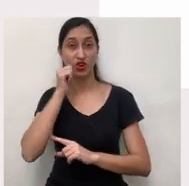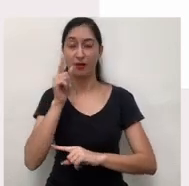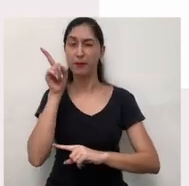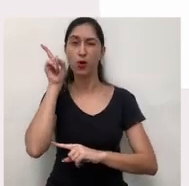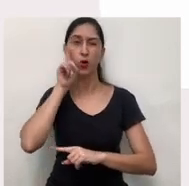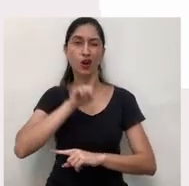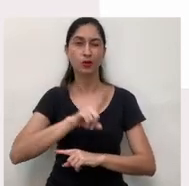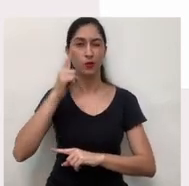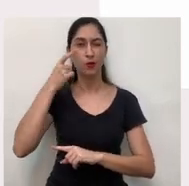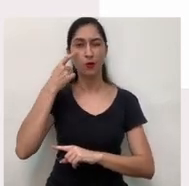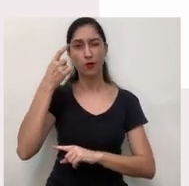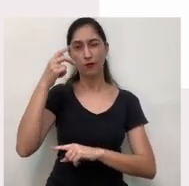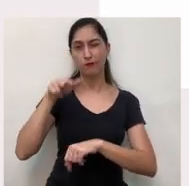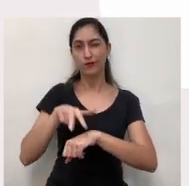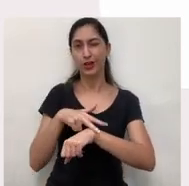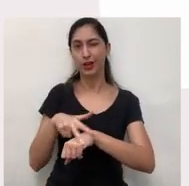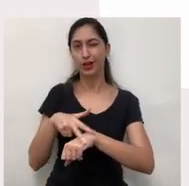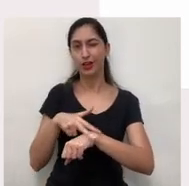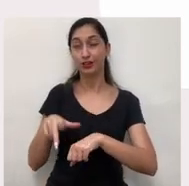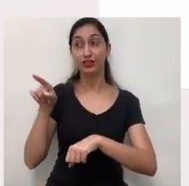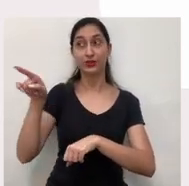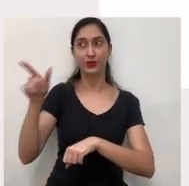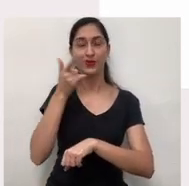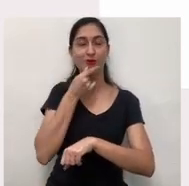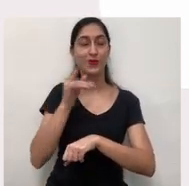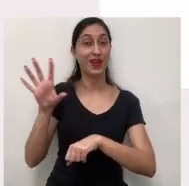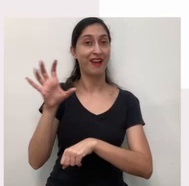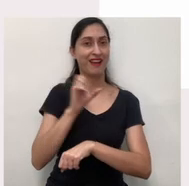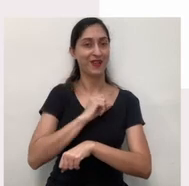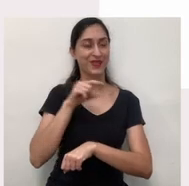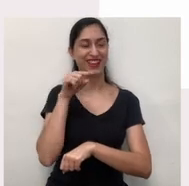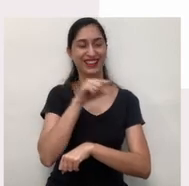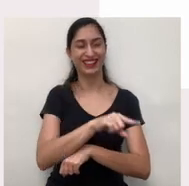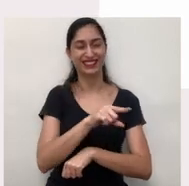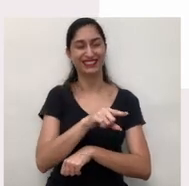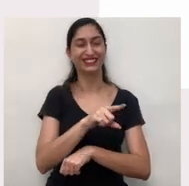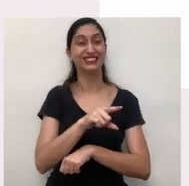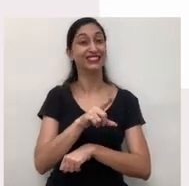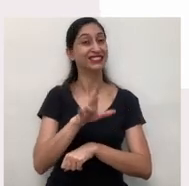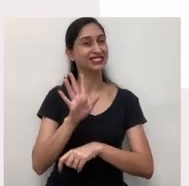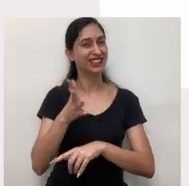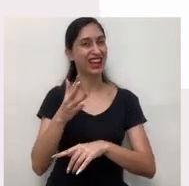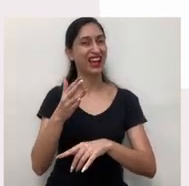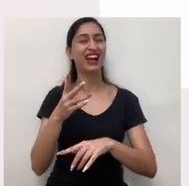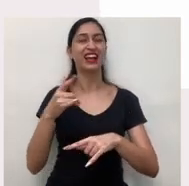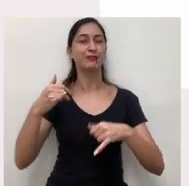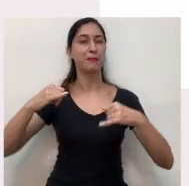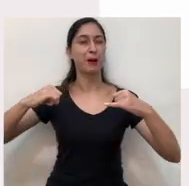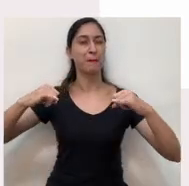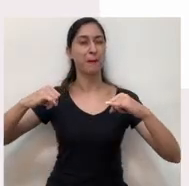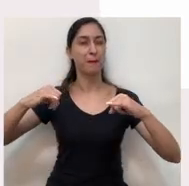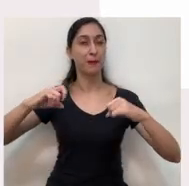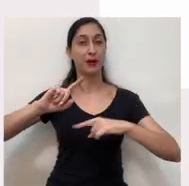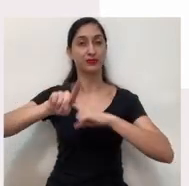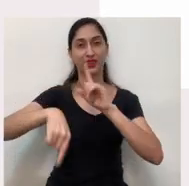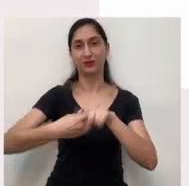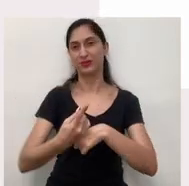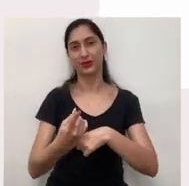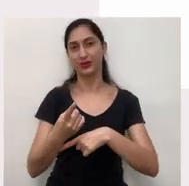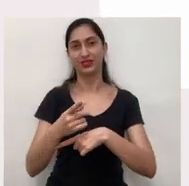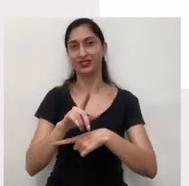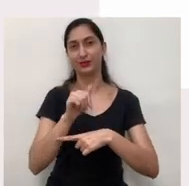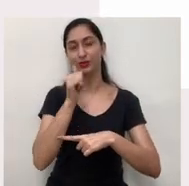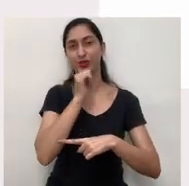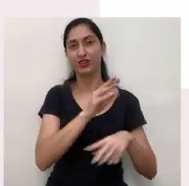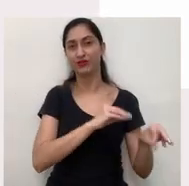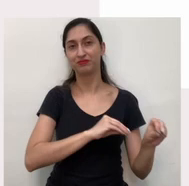quem Otacílio Serralheiro era apaixonado. Chegaram a flertar um tempo, mas acabou topando com um playboy carioca e foi morar